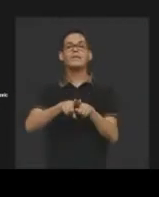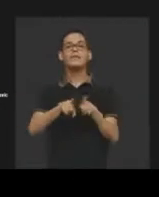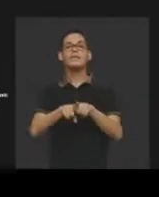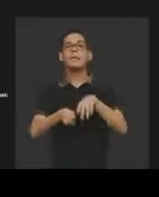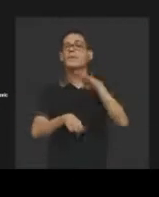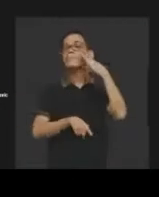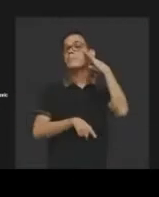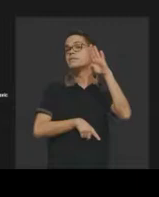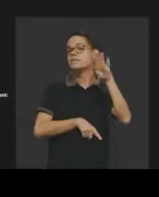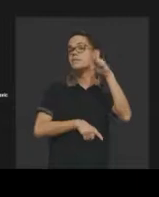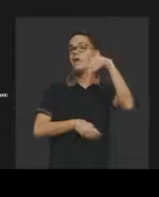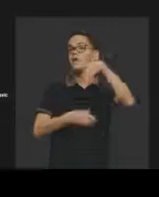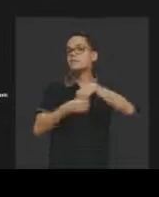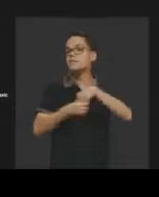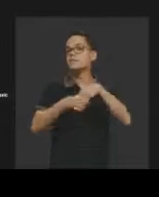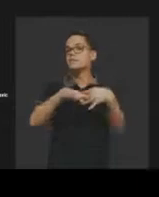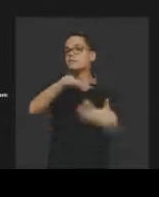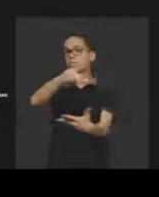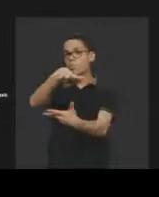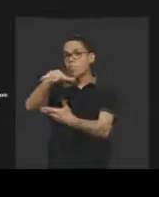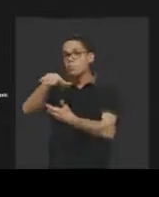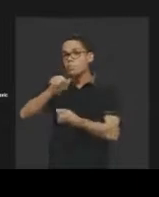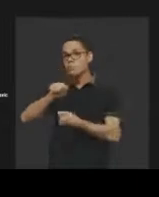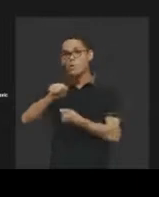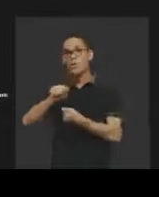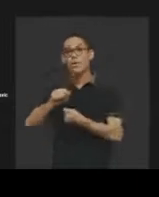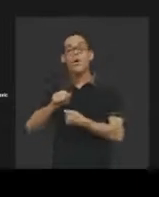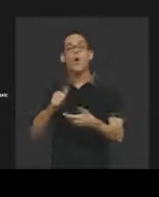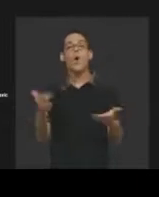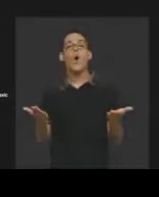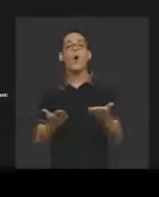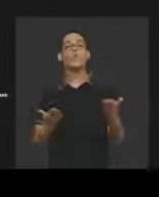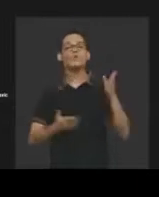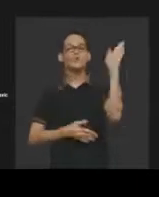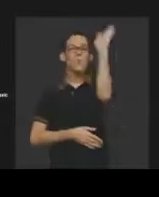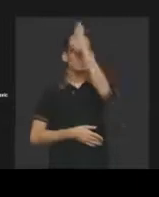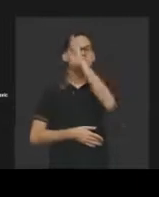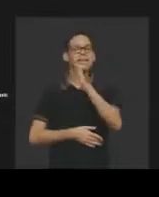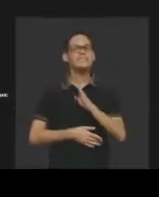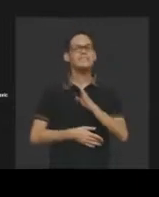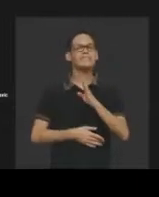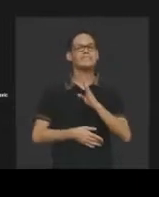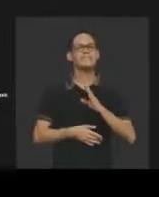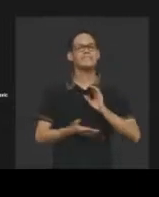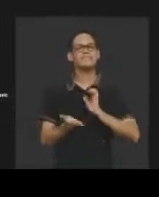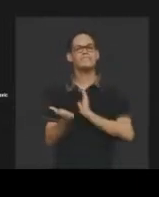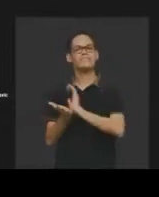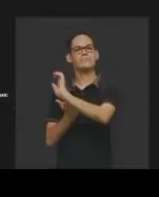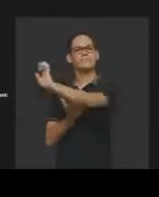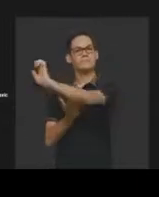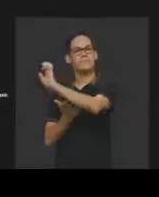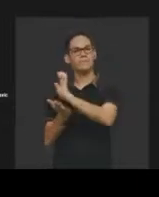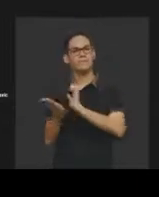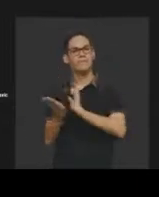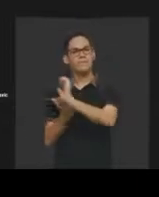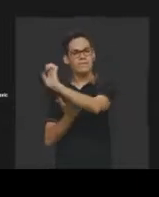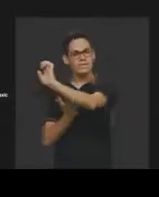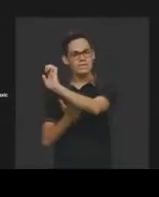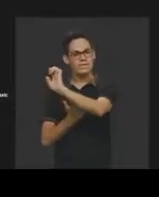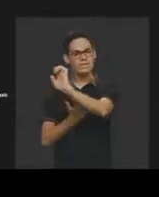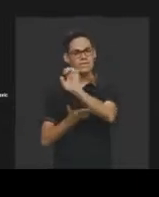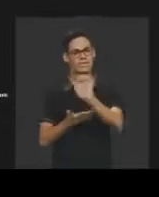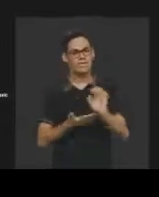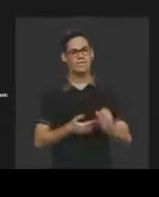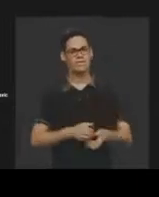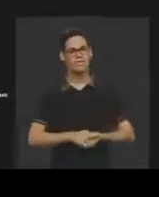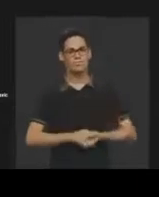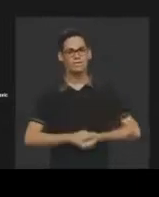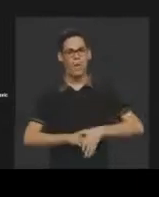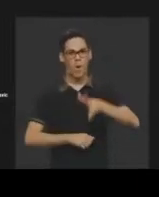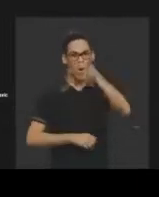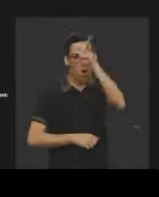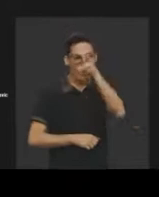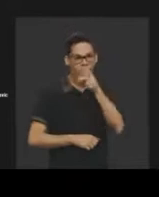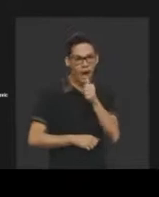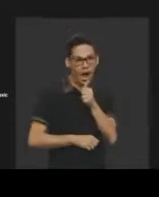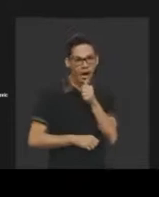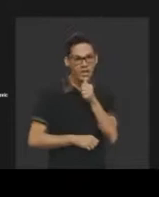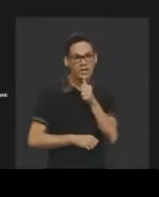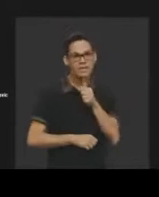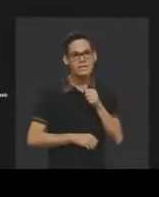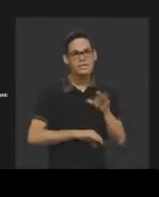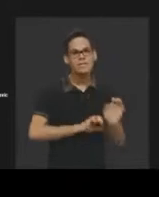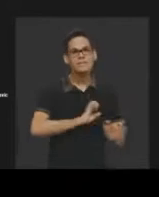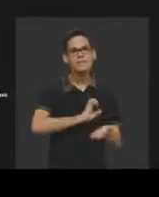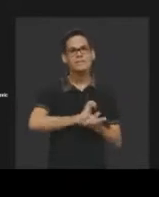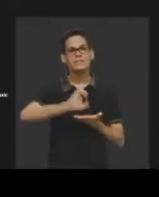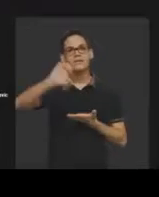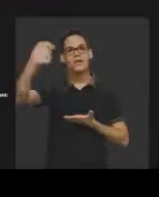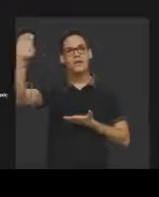Hoje em dia, o Brasil exporta principalmente os seus galináceos, né, para